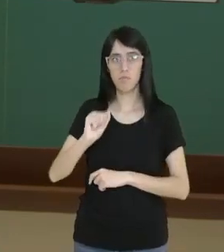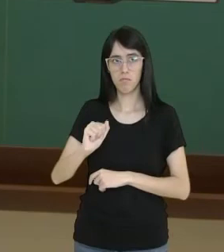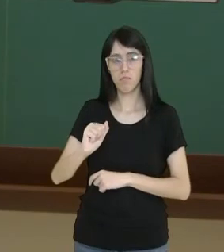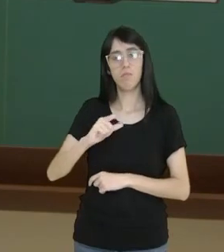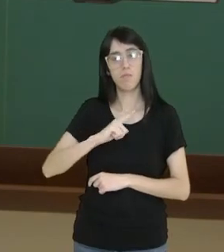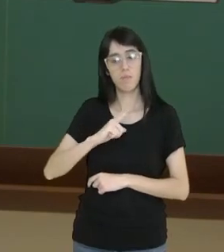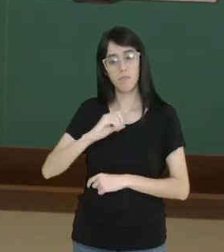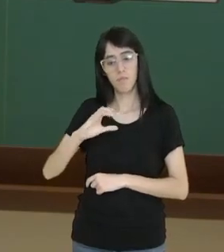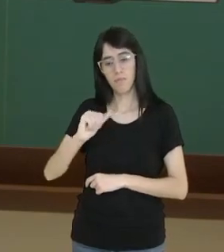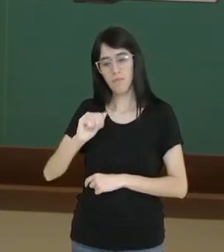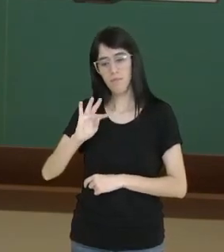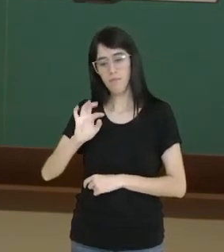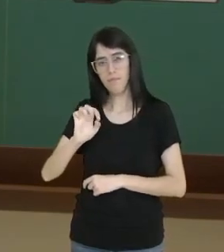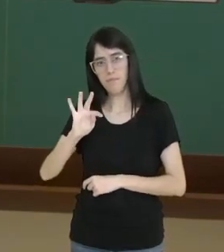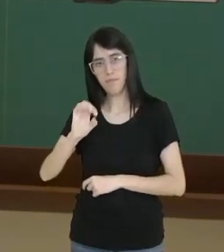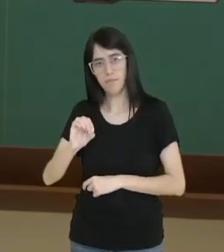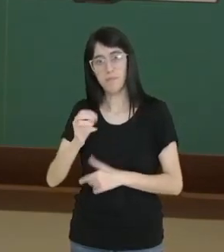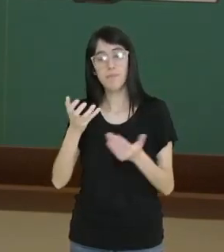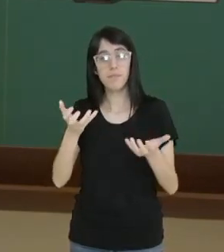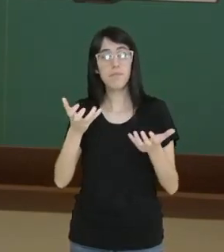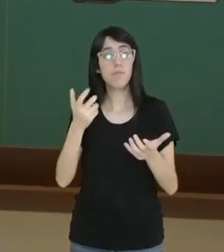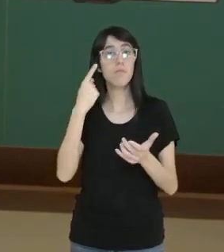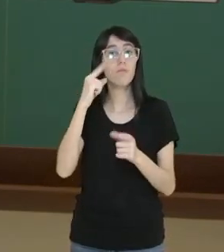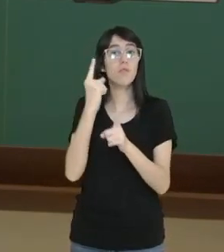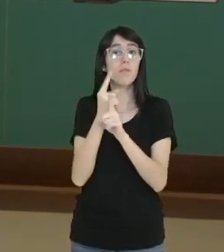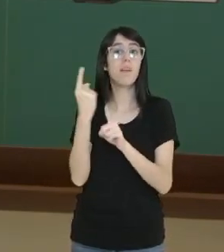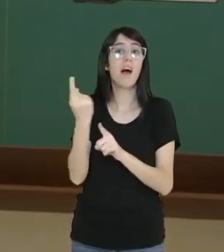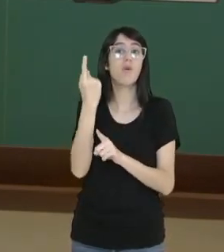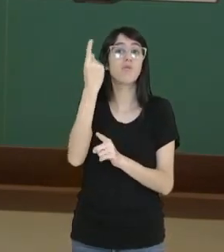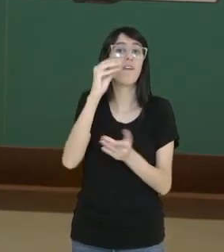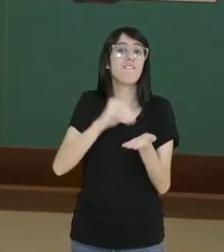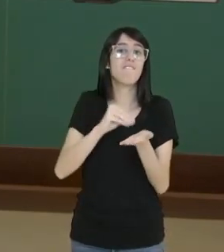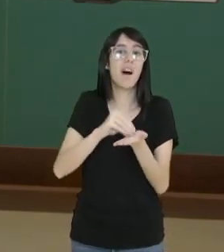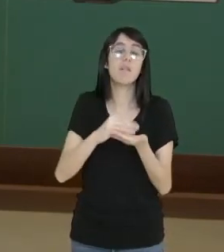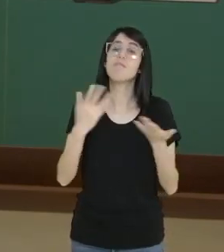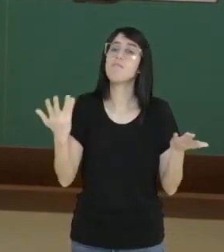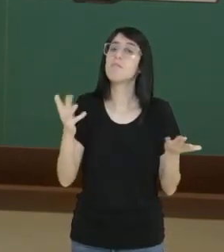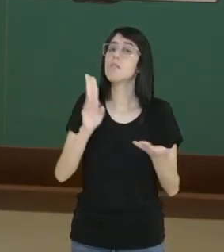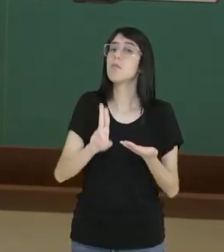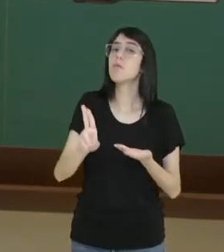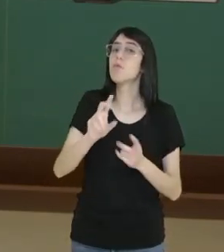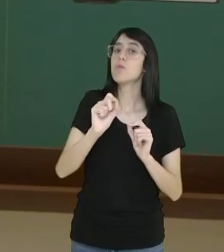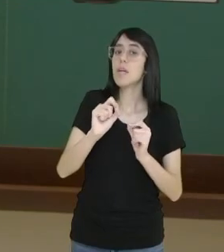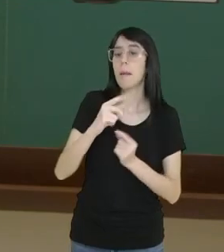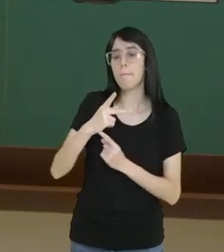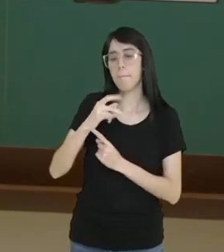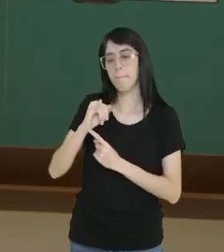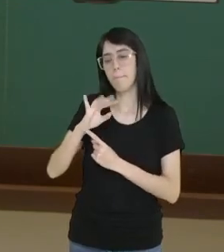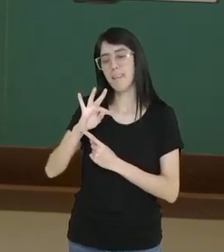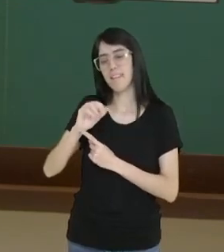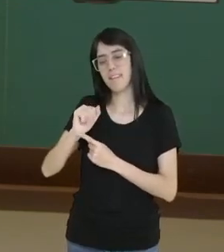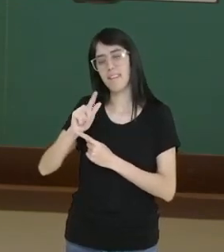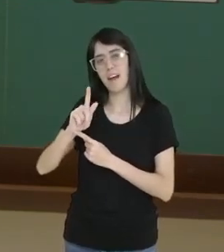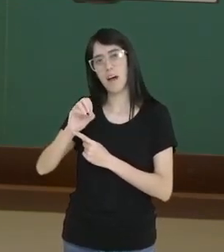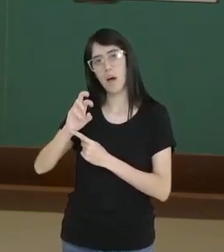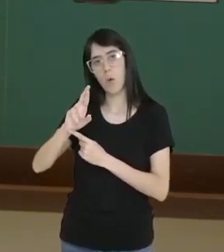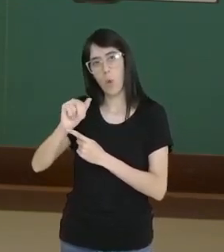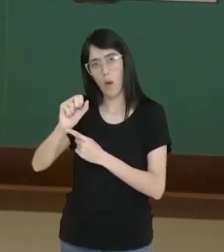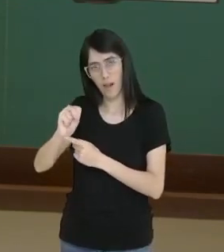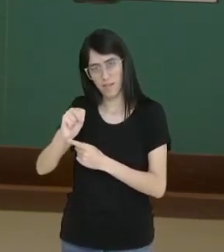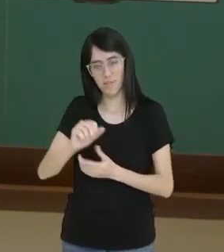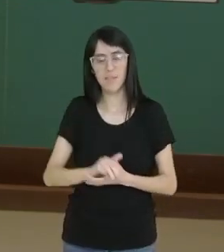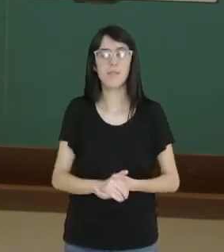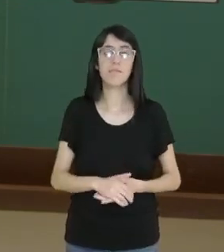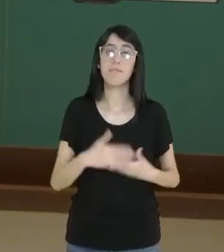cateto, gostaria de ter essa alturinha. Então, eu posso aplicar Pitágoras ali para descobrir essa altura. Se eu descobrir essa